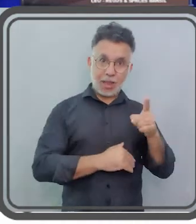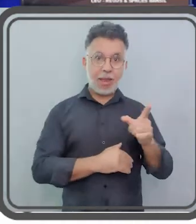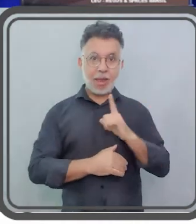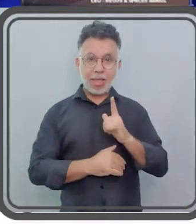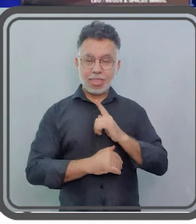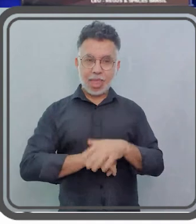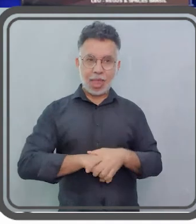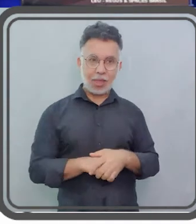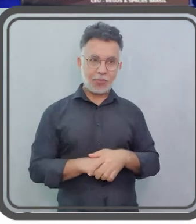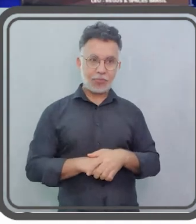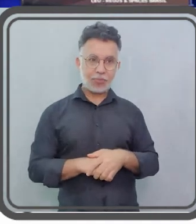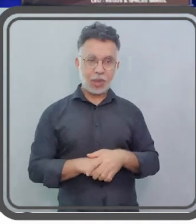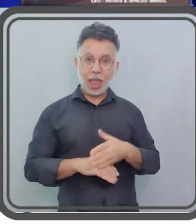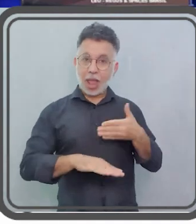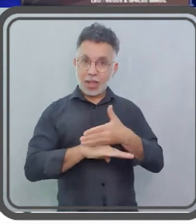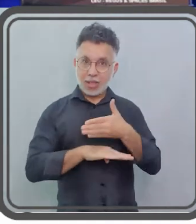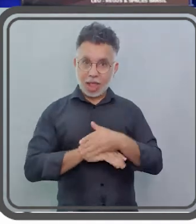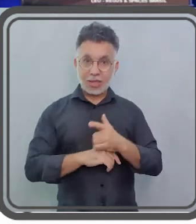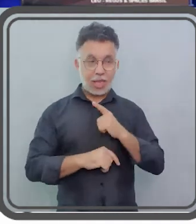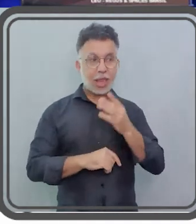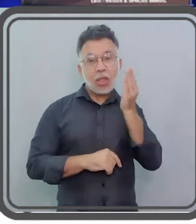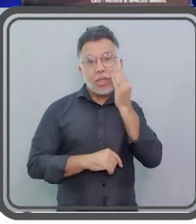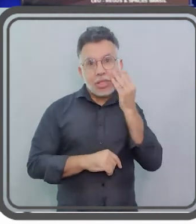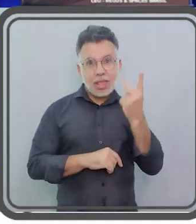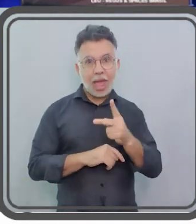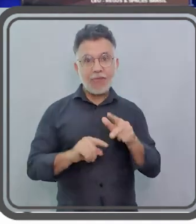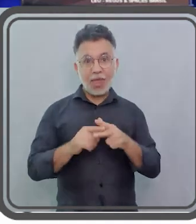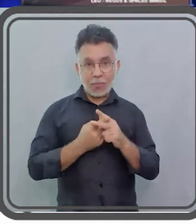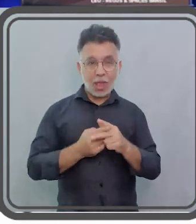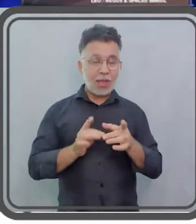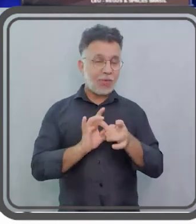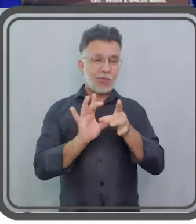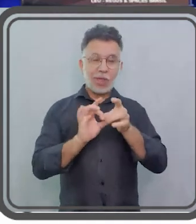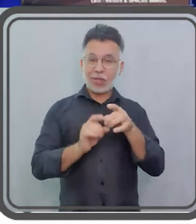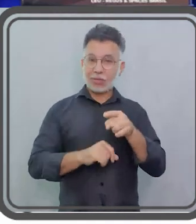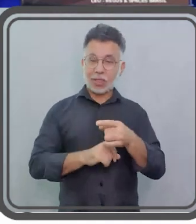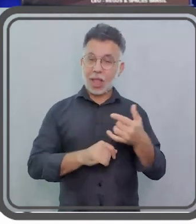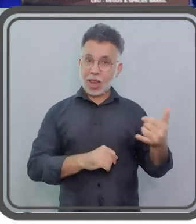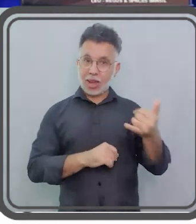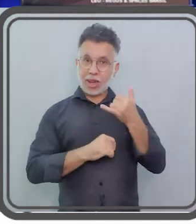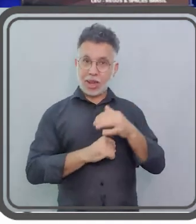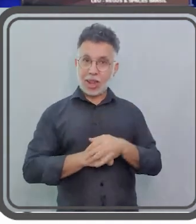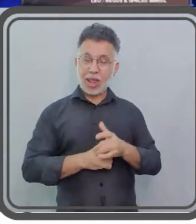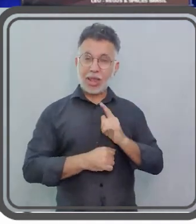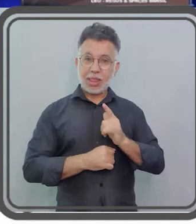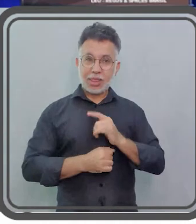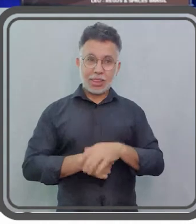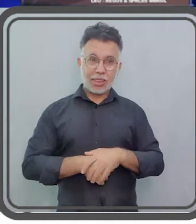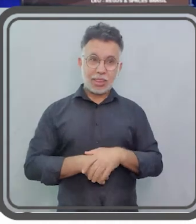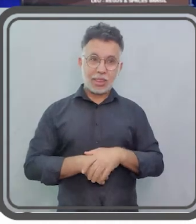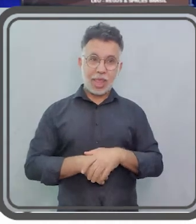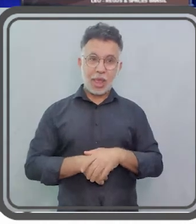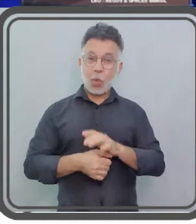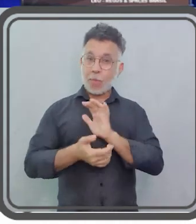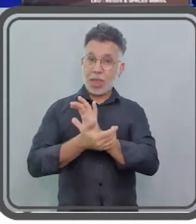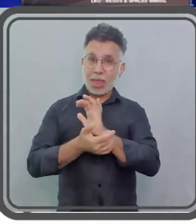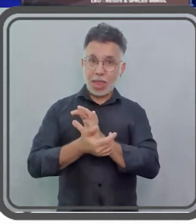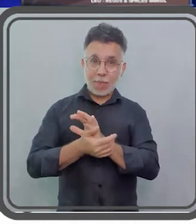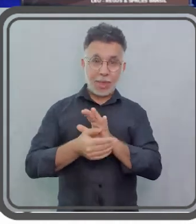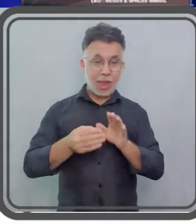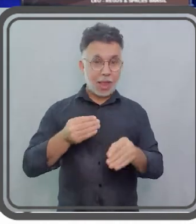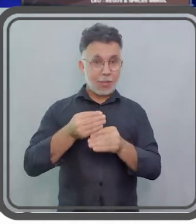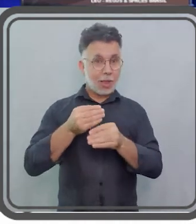tenham acesso e queiram testar a ferramenta, fiquem à vontade de nos contatar. A gente está com uma equipe de implementação